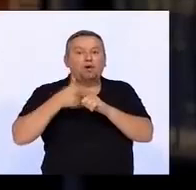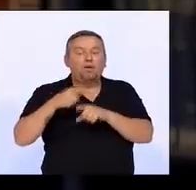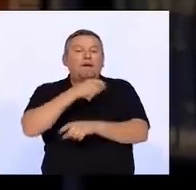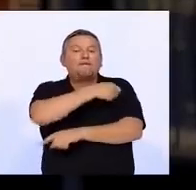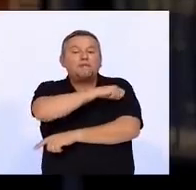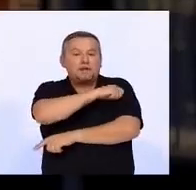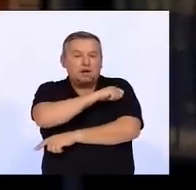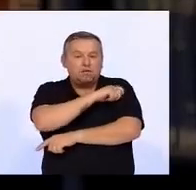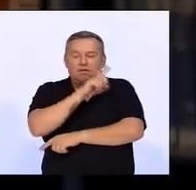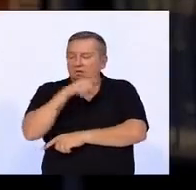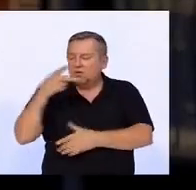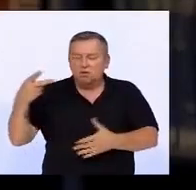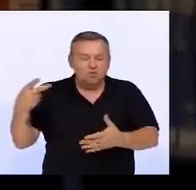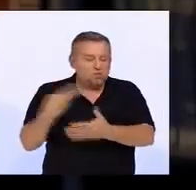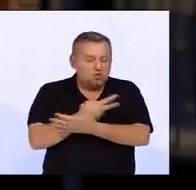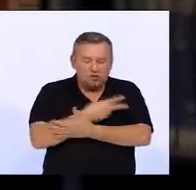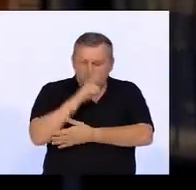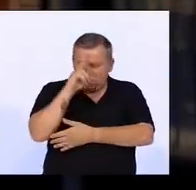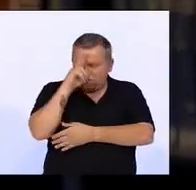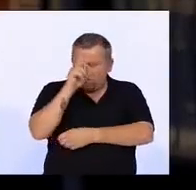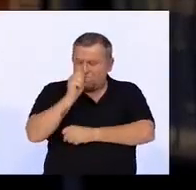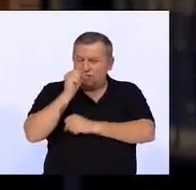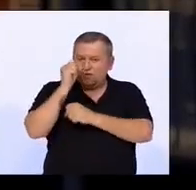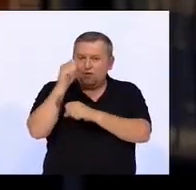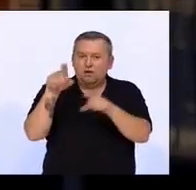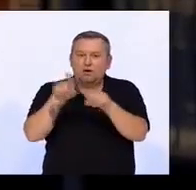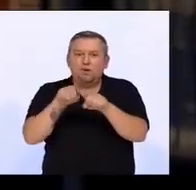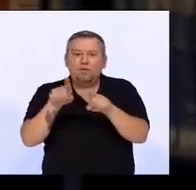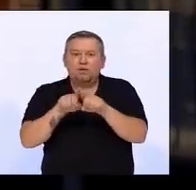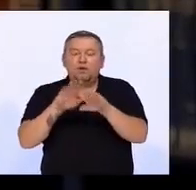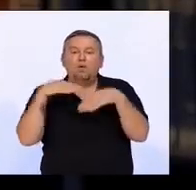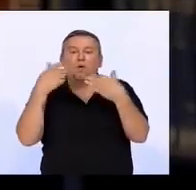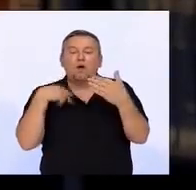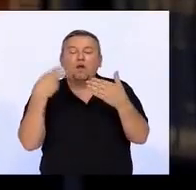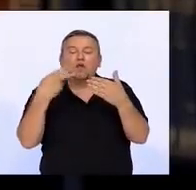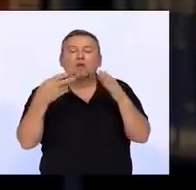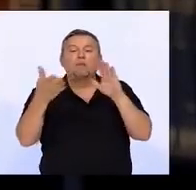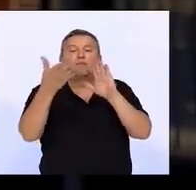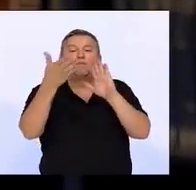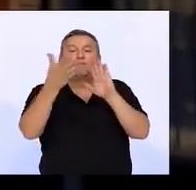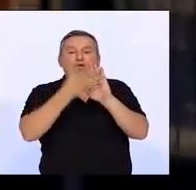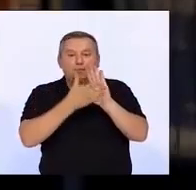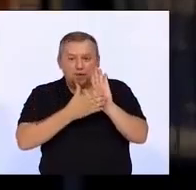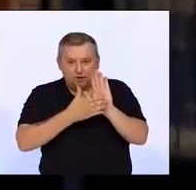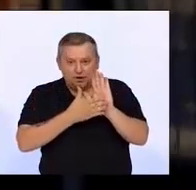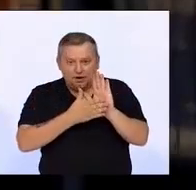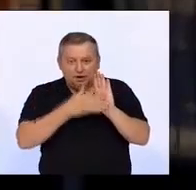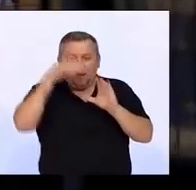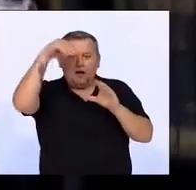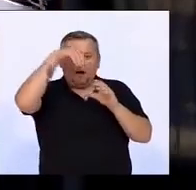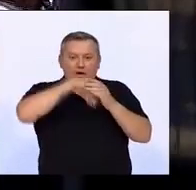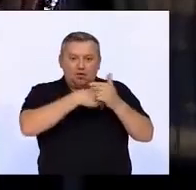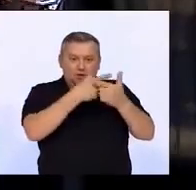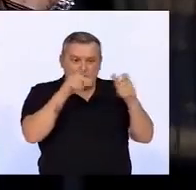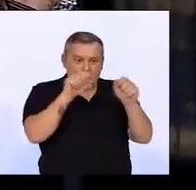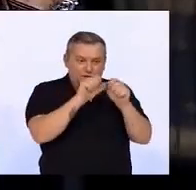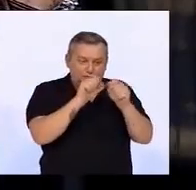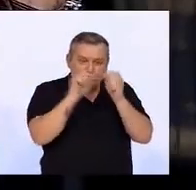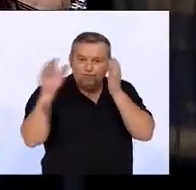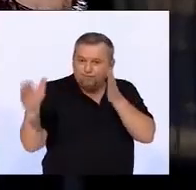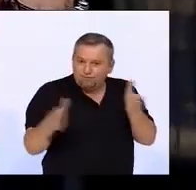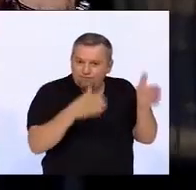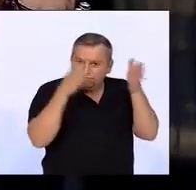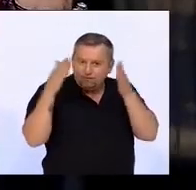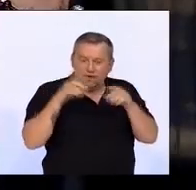seria um erro absurdo. Segundo, qual é a nossa proposta? A nossa proposta é dentro daquilo que eu produzi lá